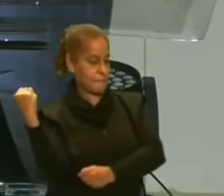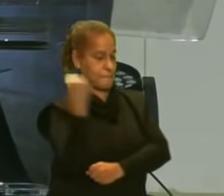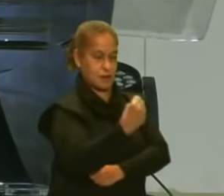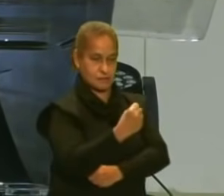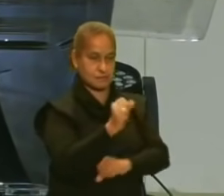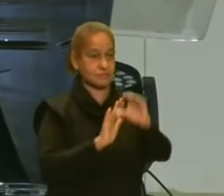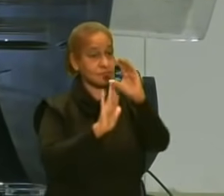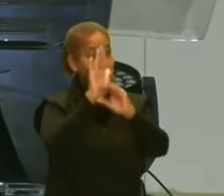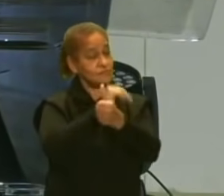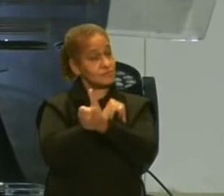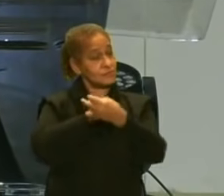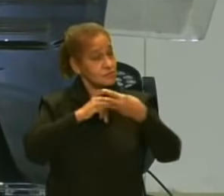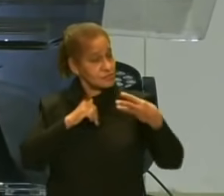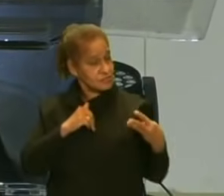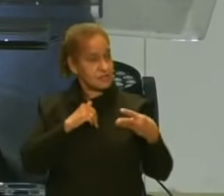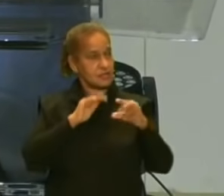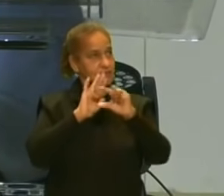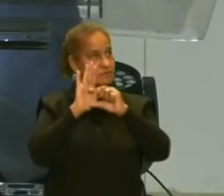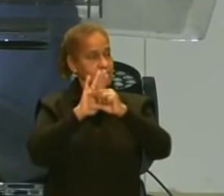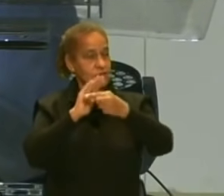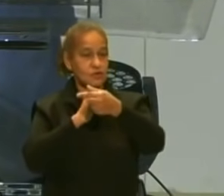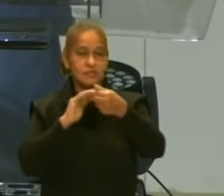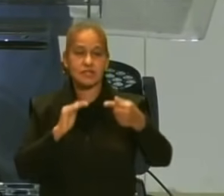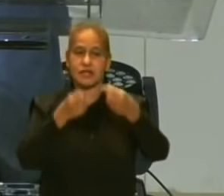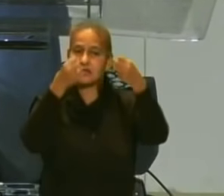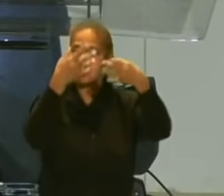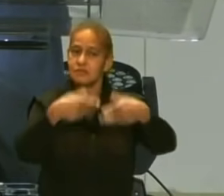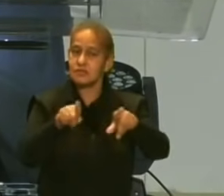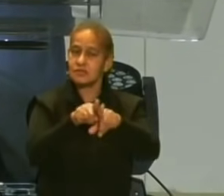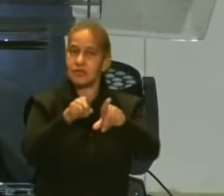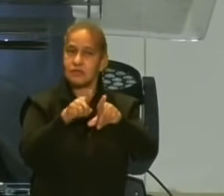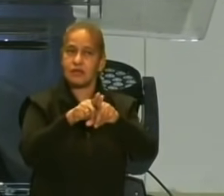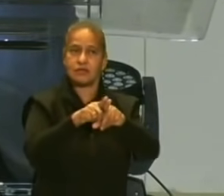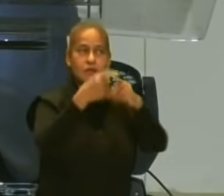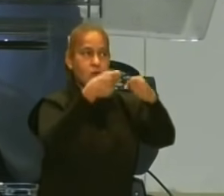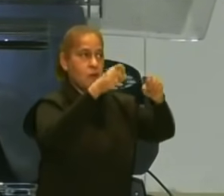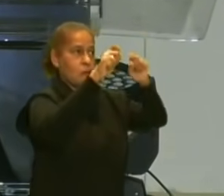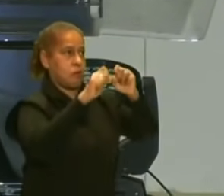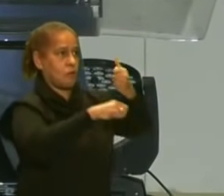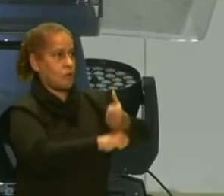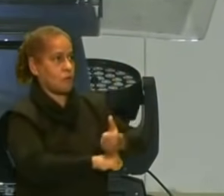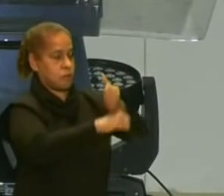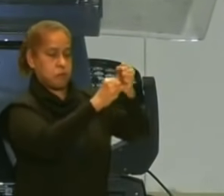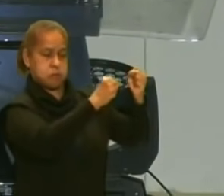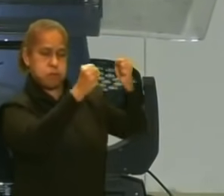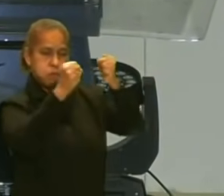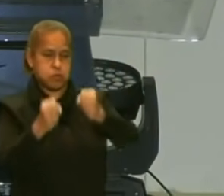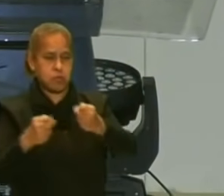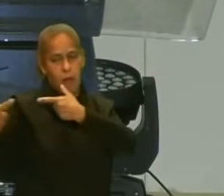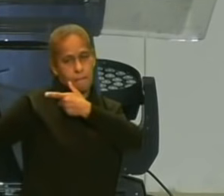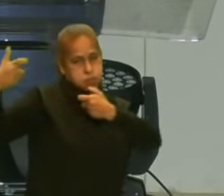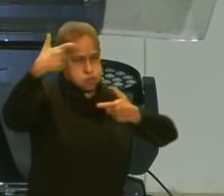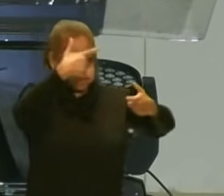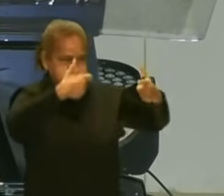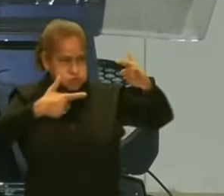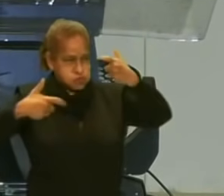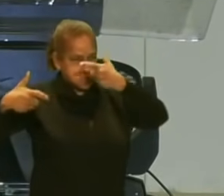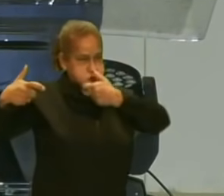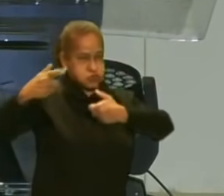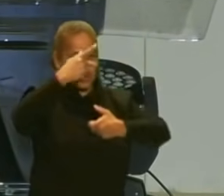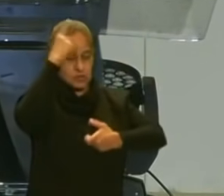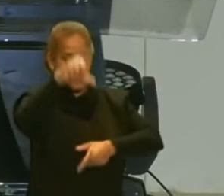capítulo 13, versículo 7 diz: e foi-lhe dado poder para guerrear contra os santos